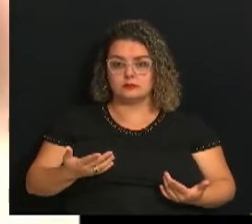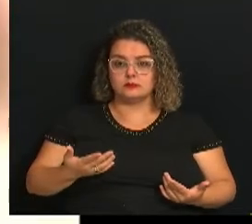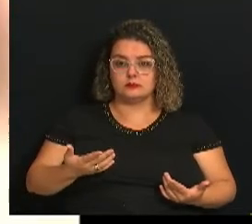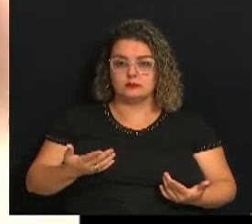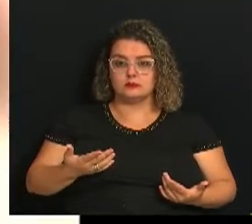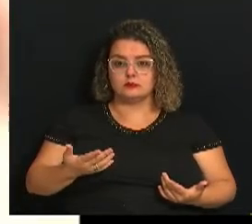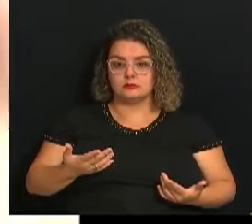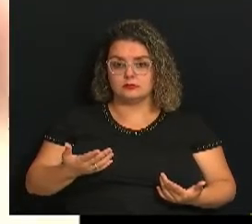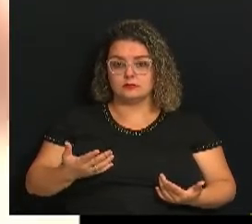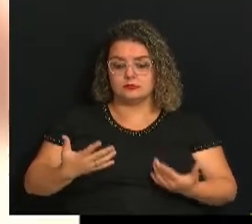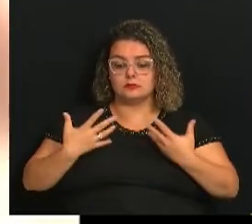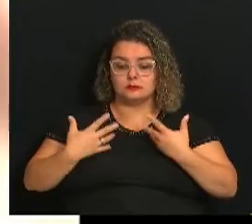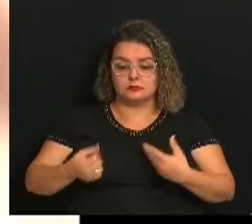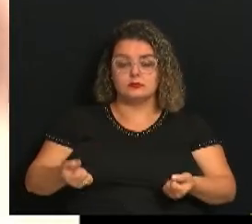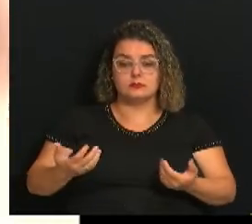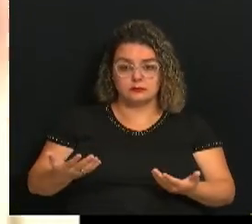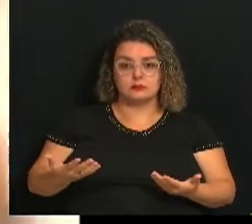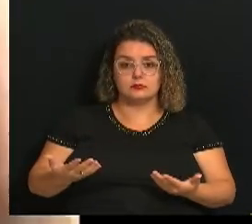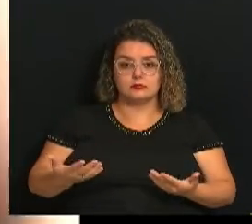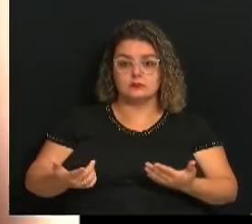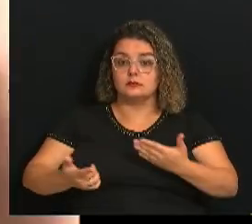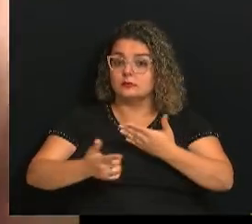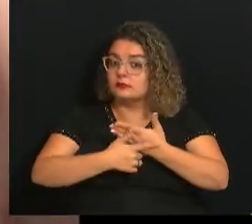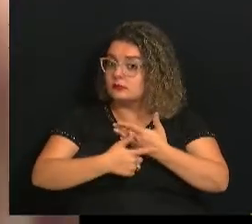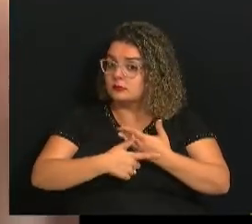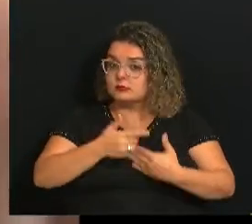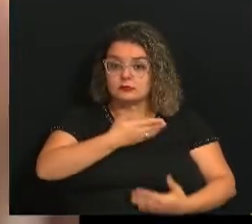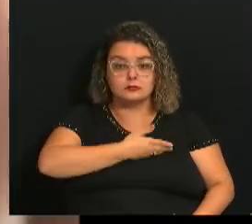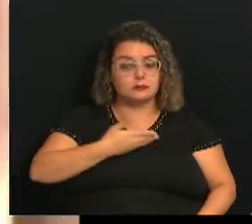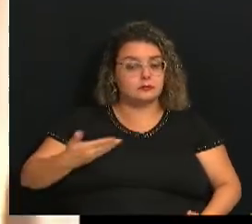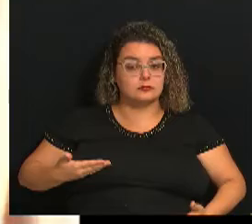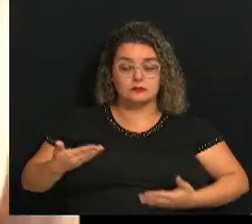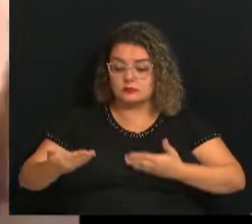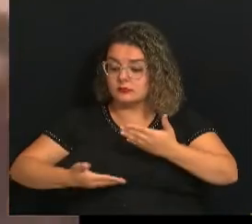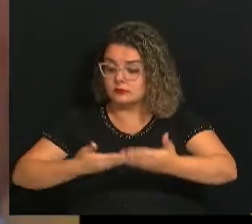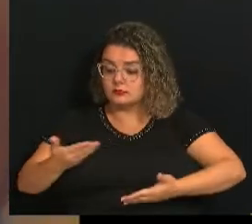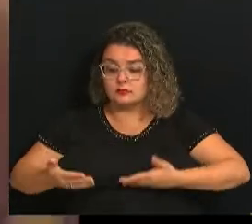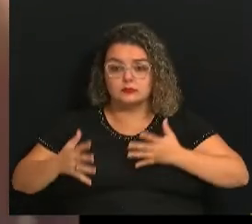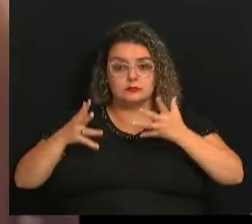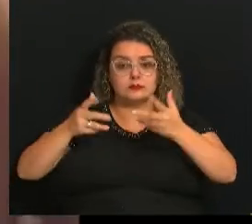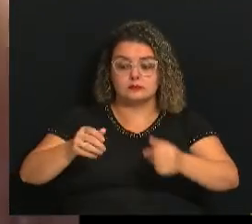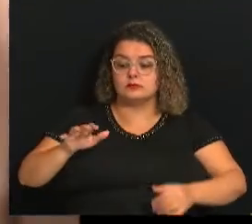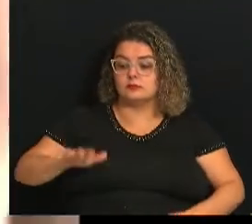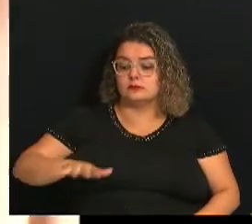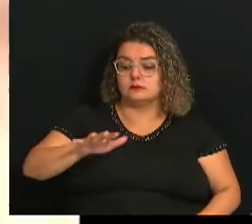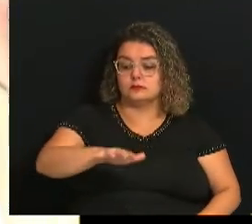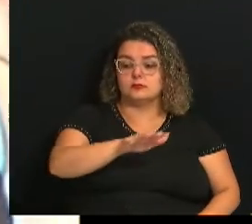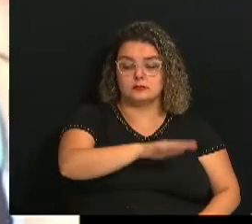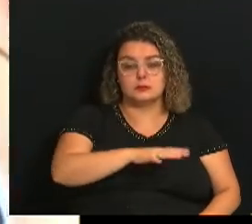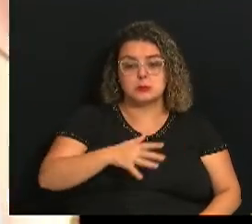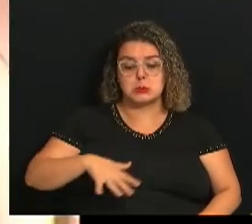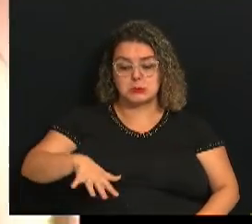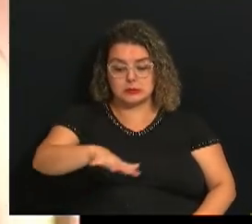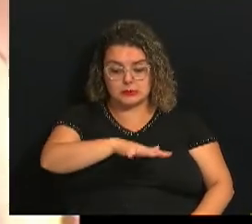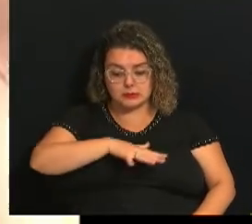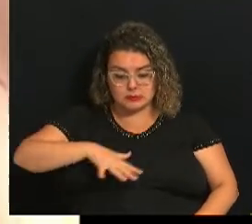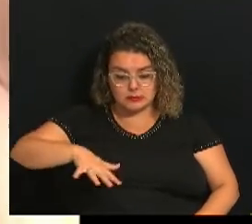a orientação que ele recebe. Isso é papel do servidor público em todas as áreas, mas no campo da cultura em